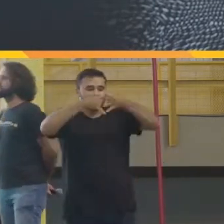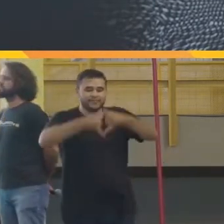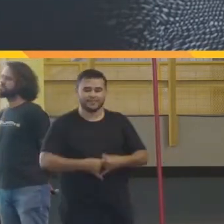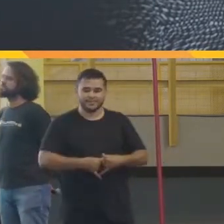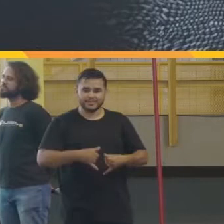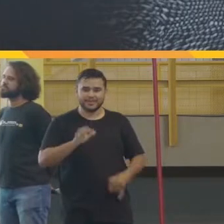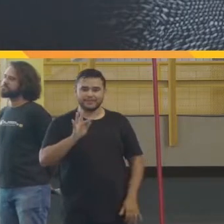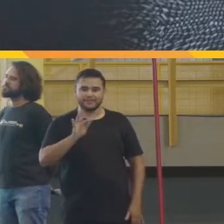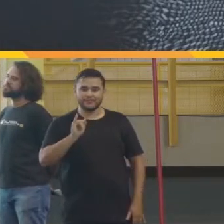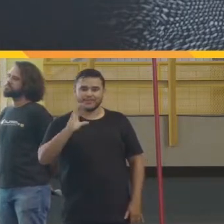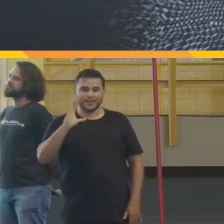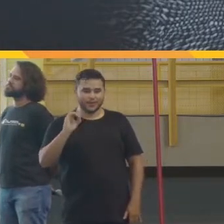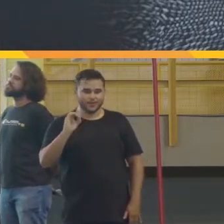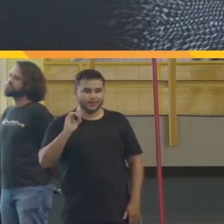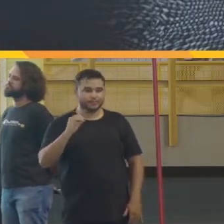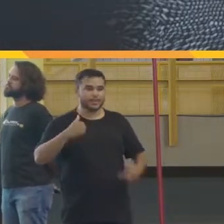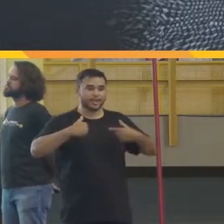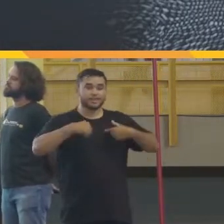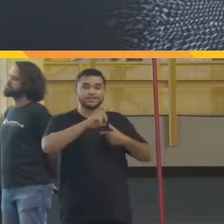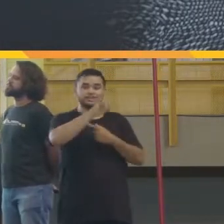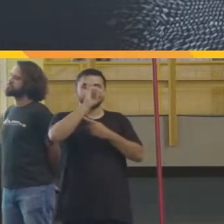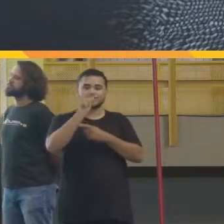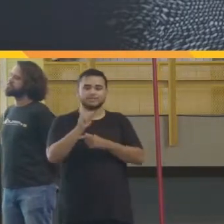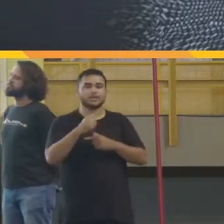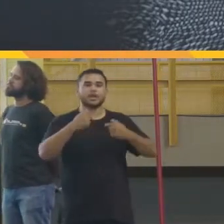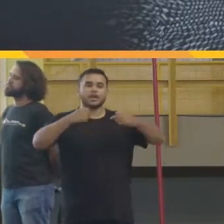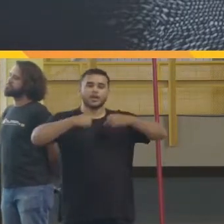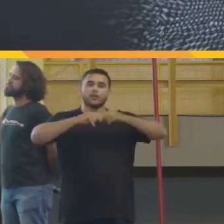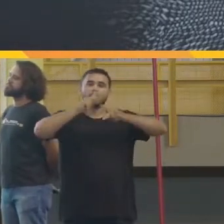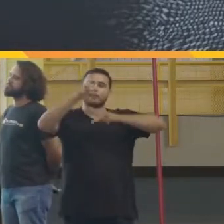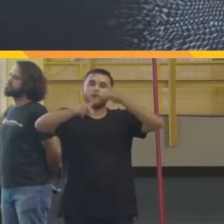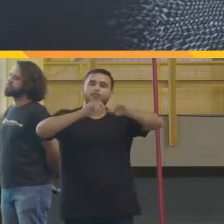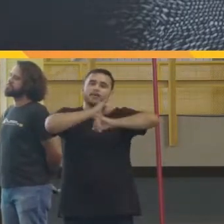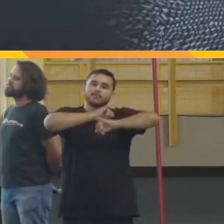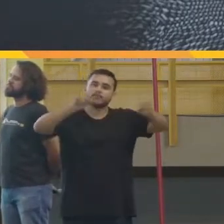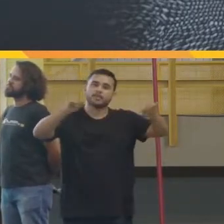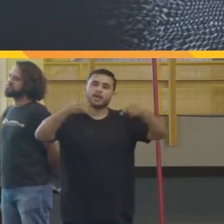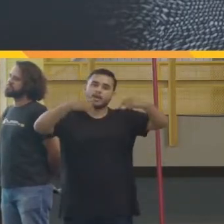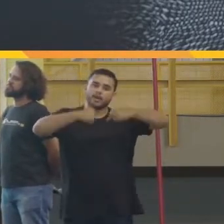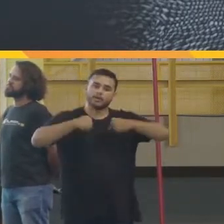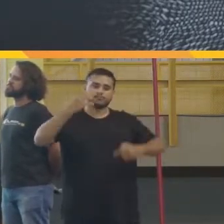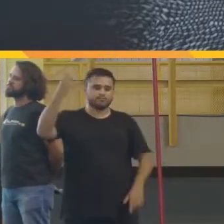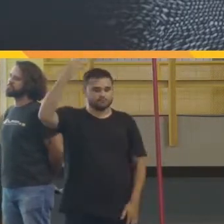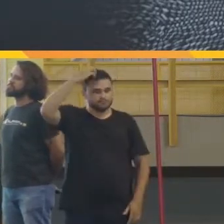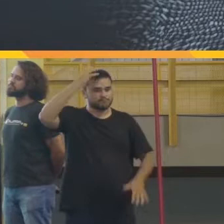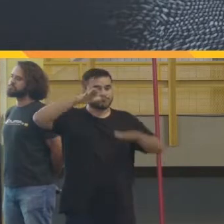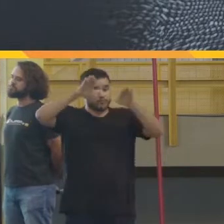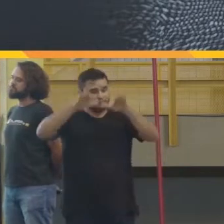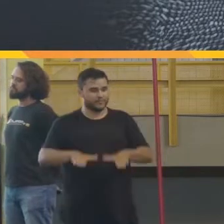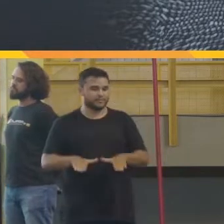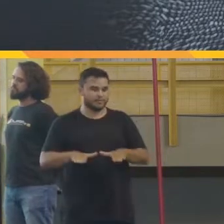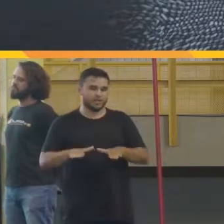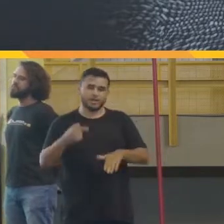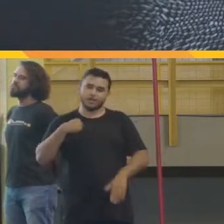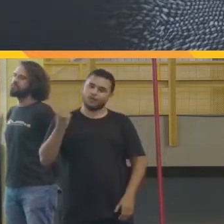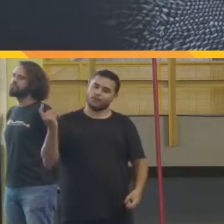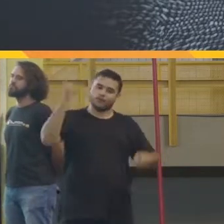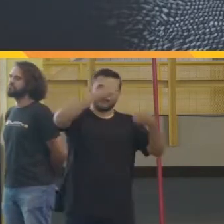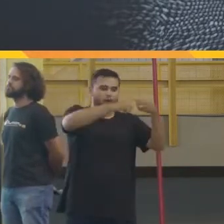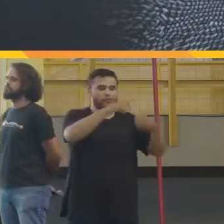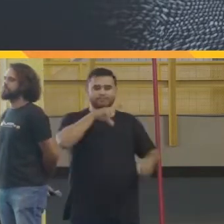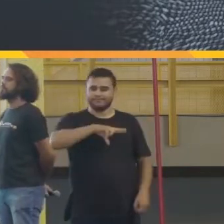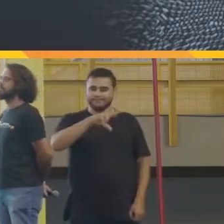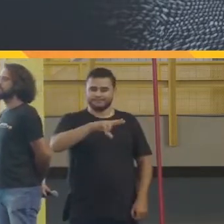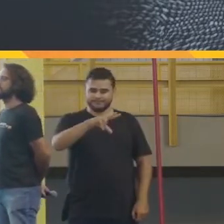bem de todos e felicidade geral da nação, diga ao povo que eu estou pronto e fico. No dia 9 de